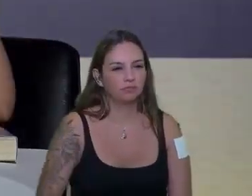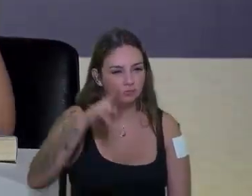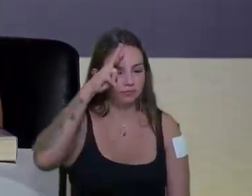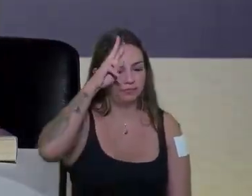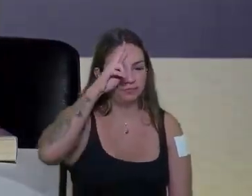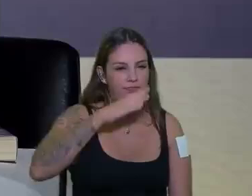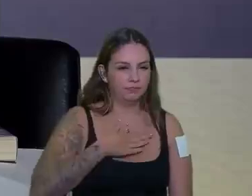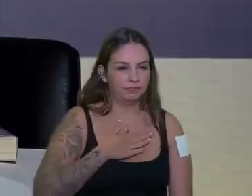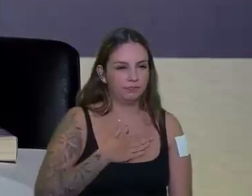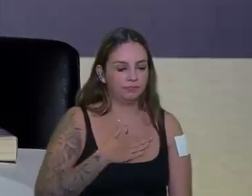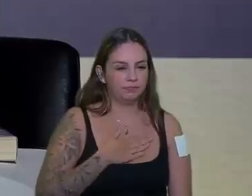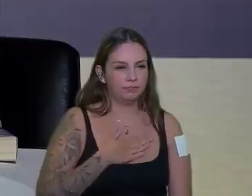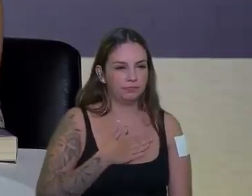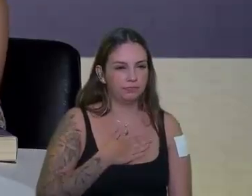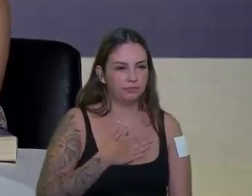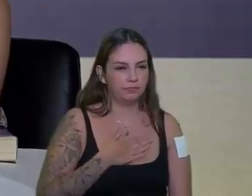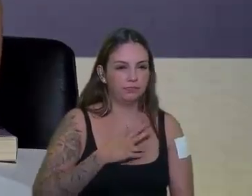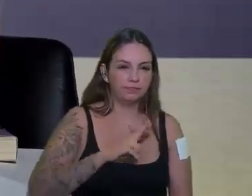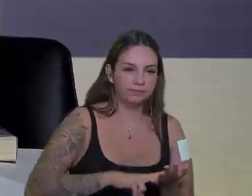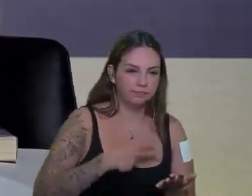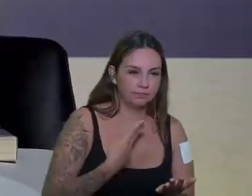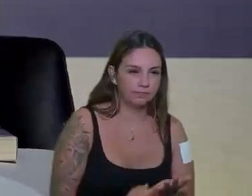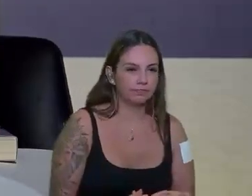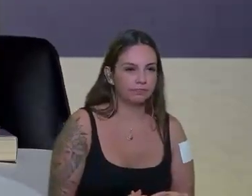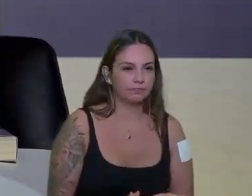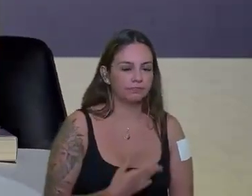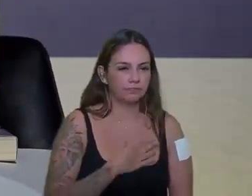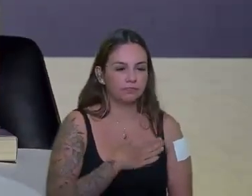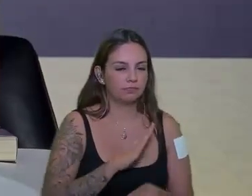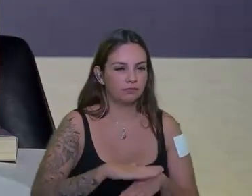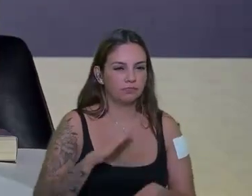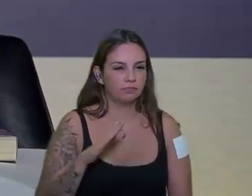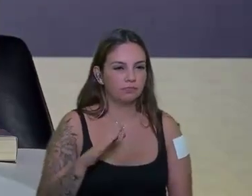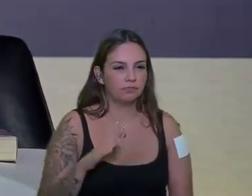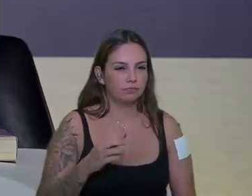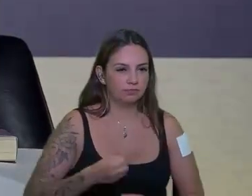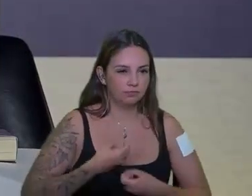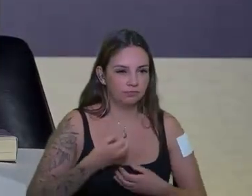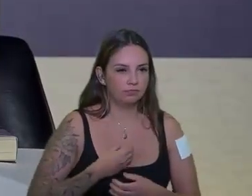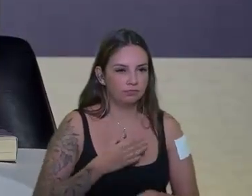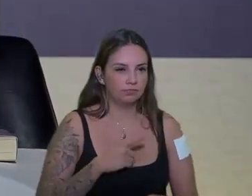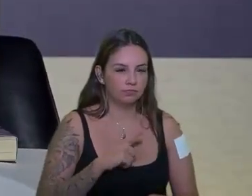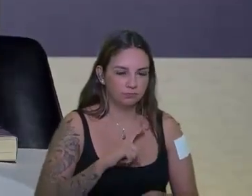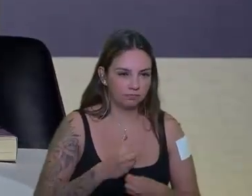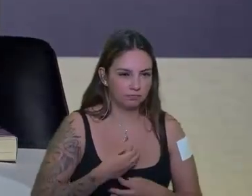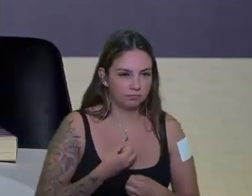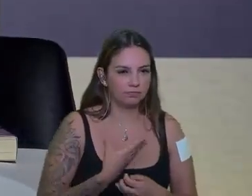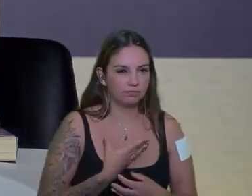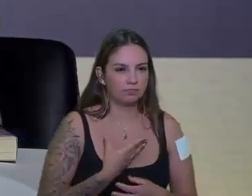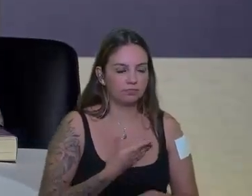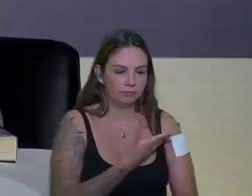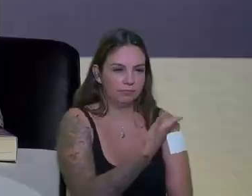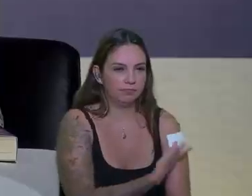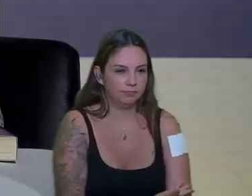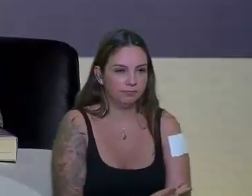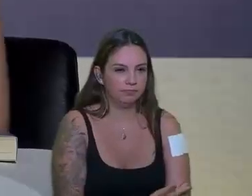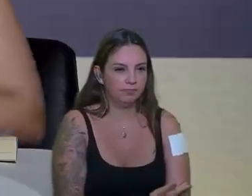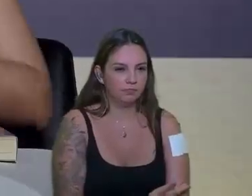eu. Mas na tradução eu gosto mais de poesia, mas eu gosto de poesia